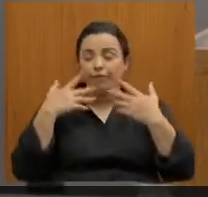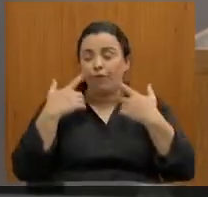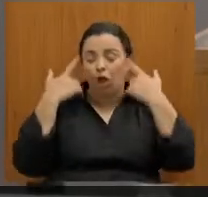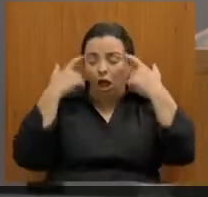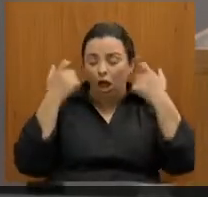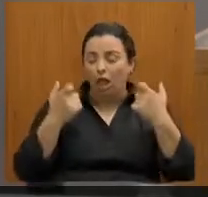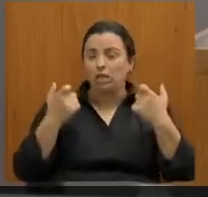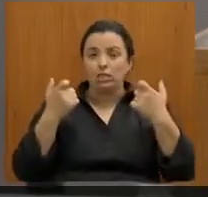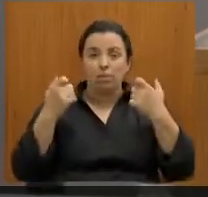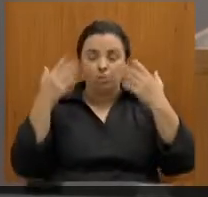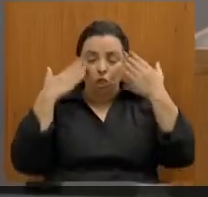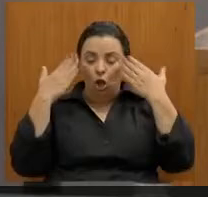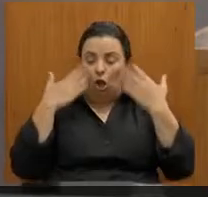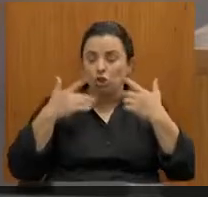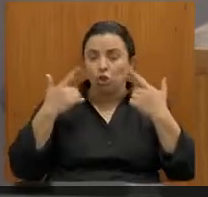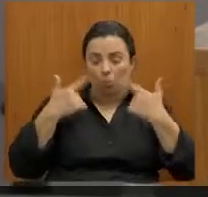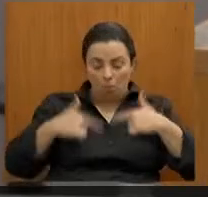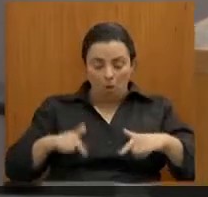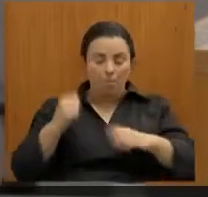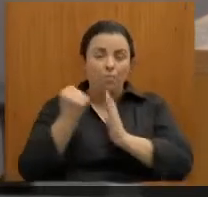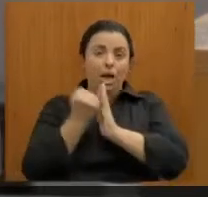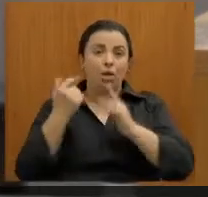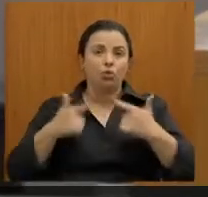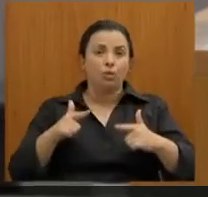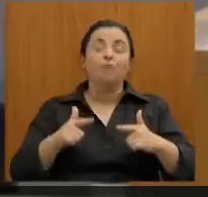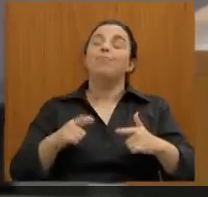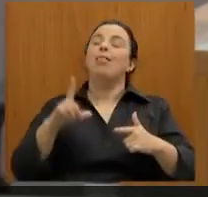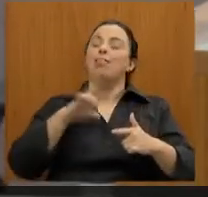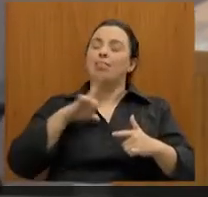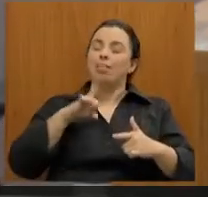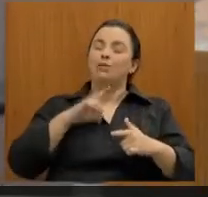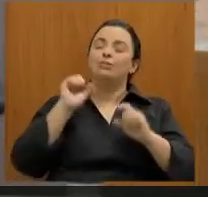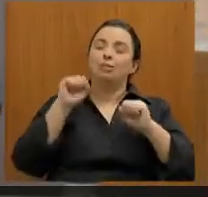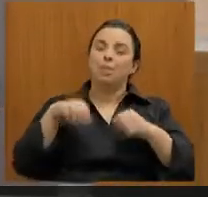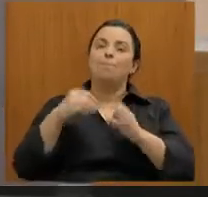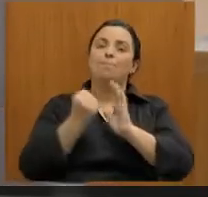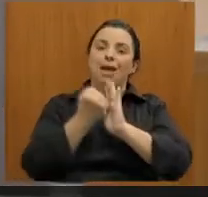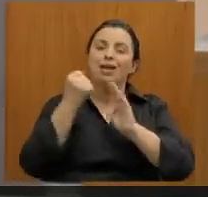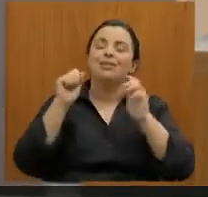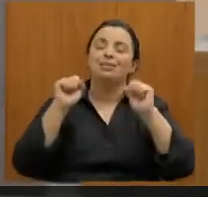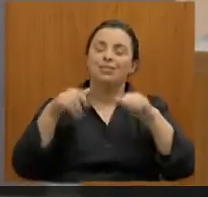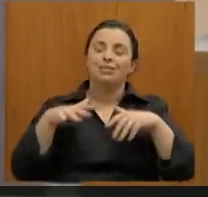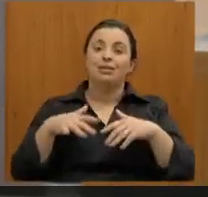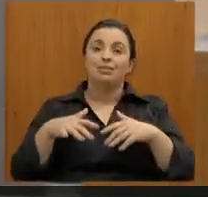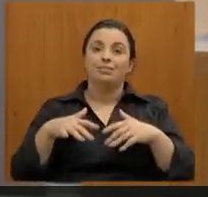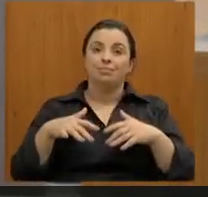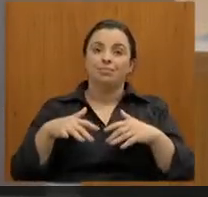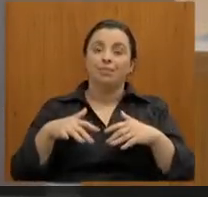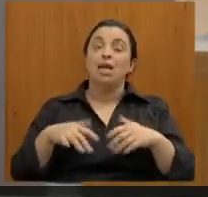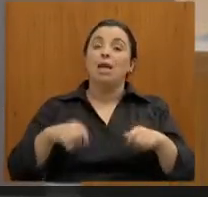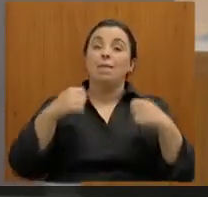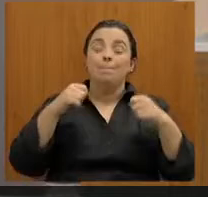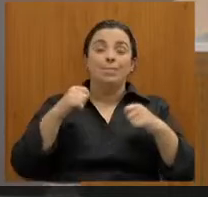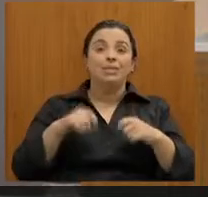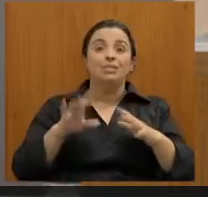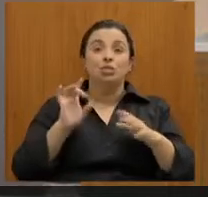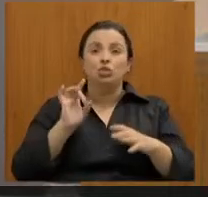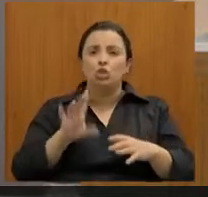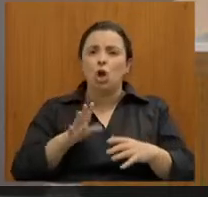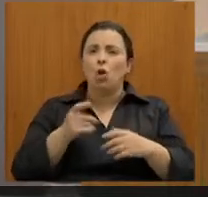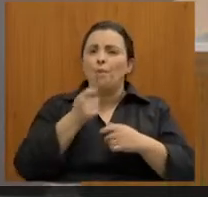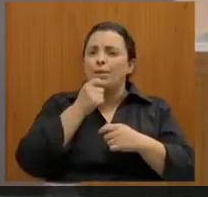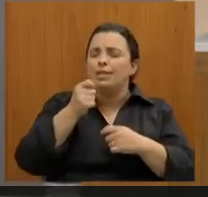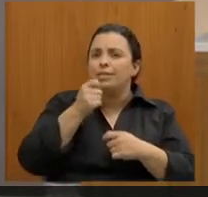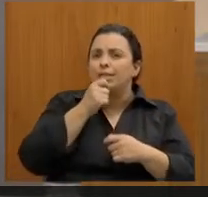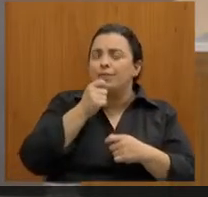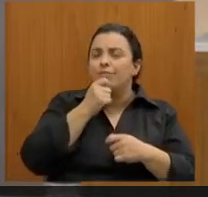que é feito nos nossos processos porque ele tem que ir além de uma entrevista como assistente social onde Cada um